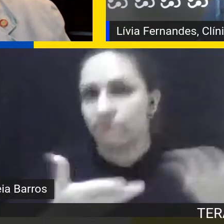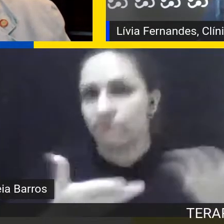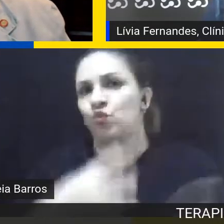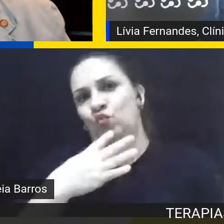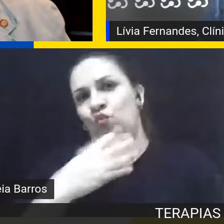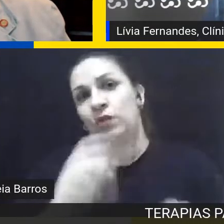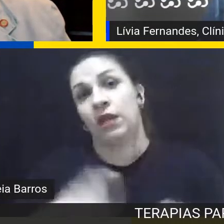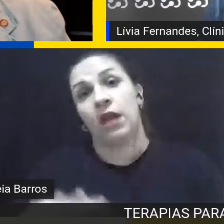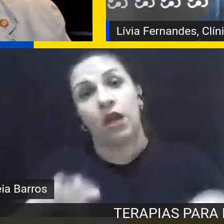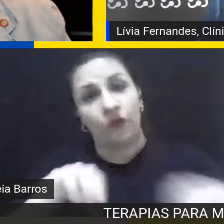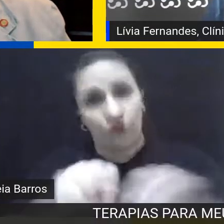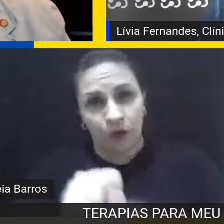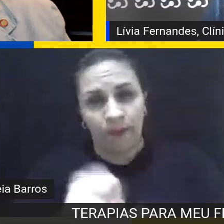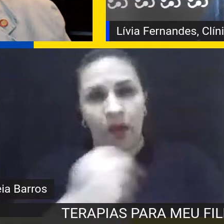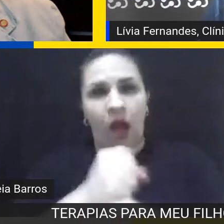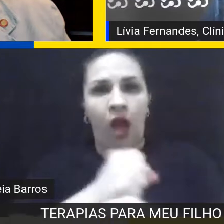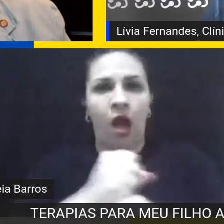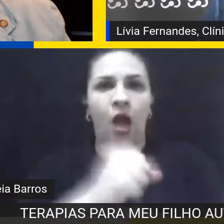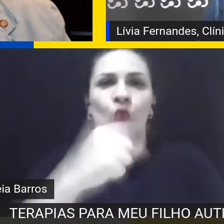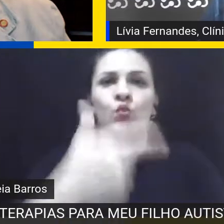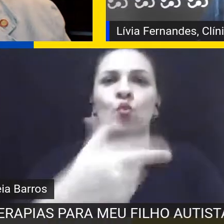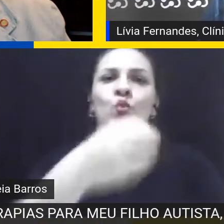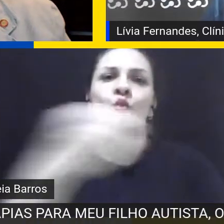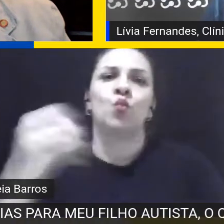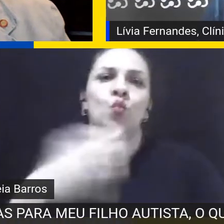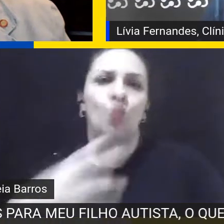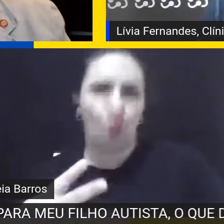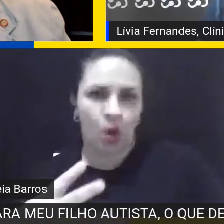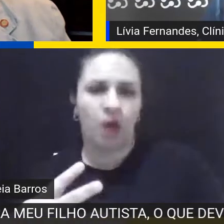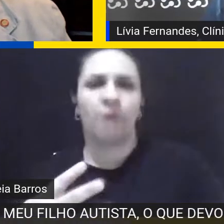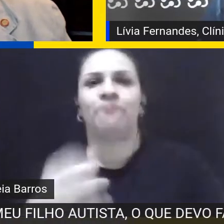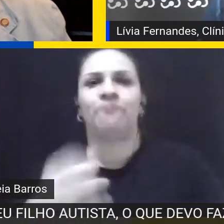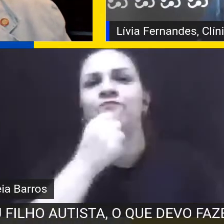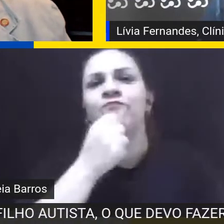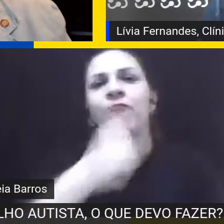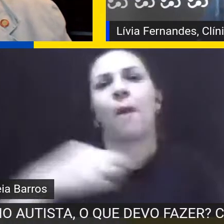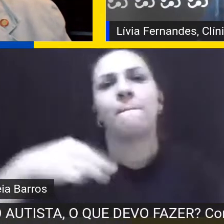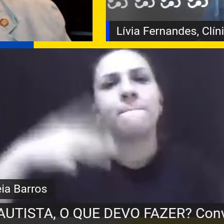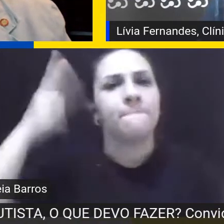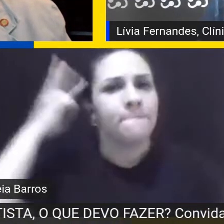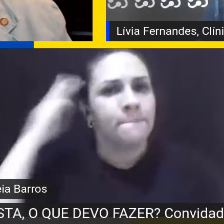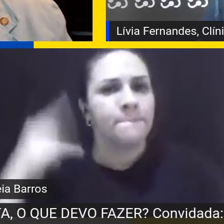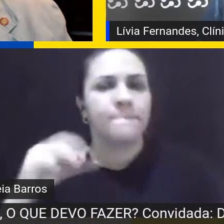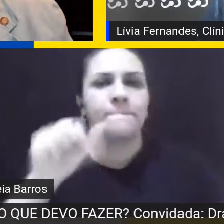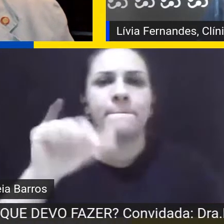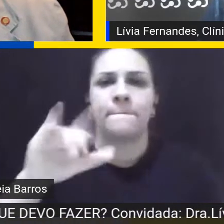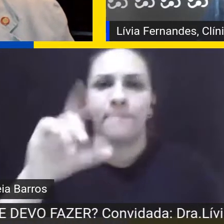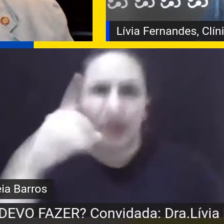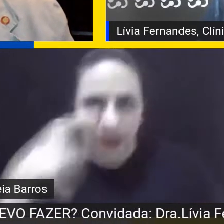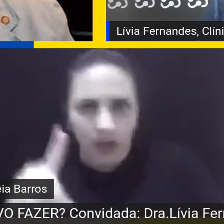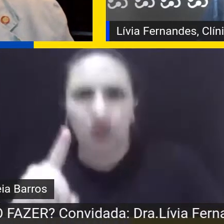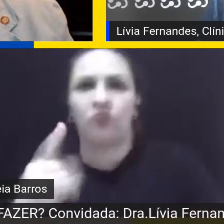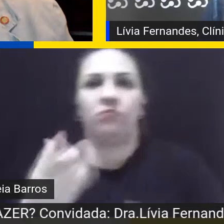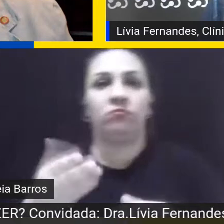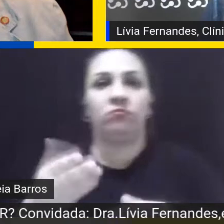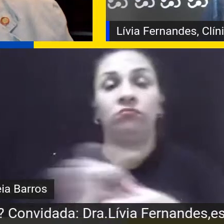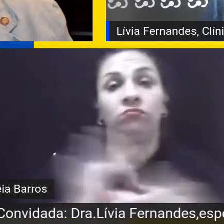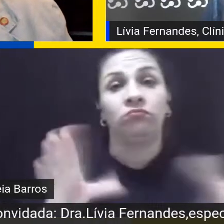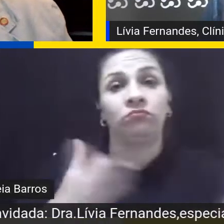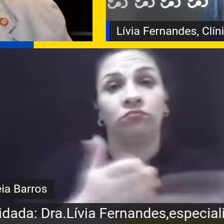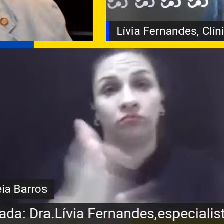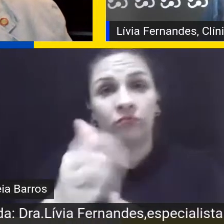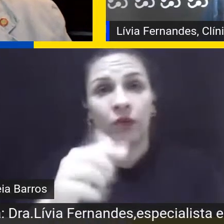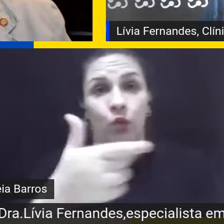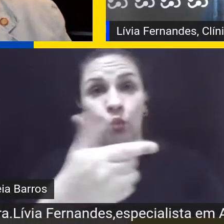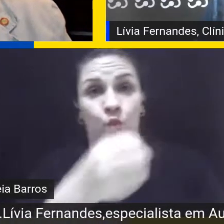em 2004, em São Luís do Maranhão. Entrei em